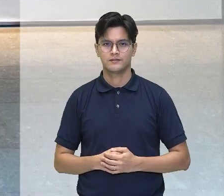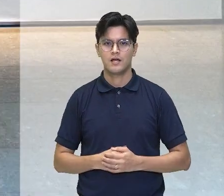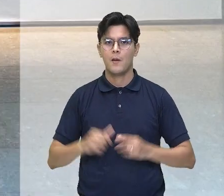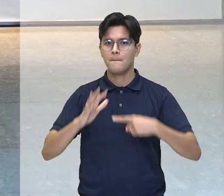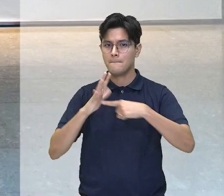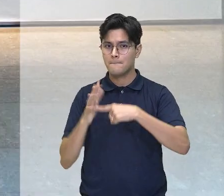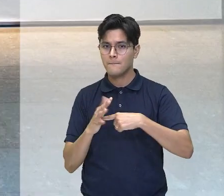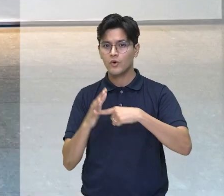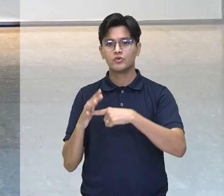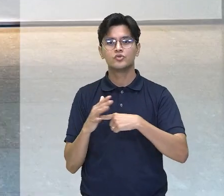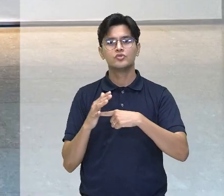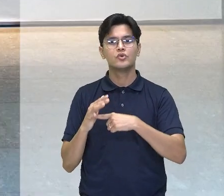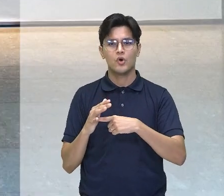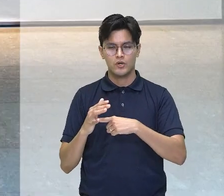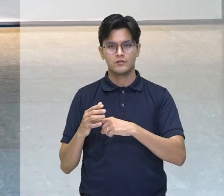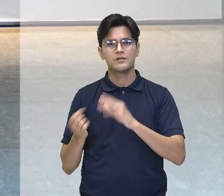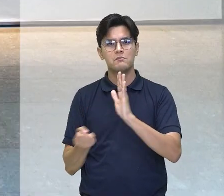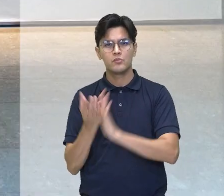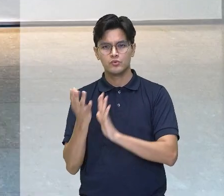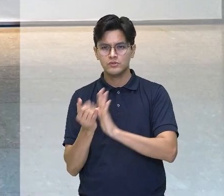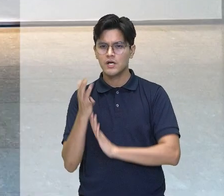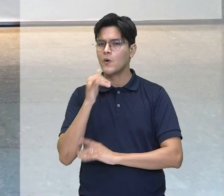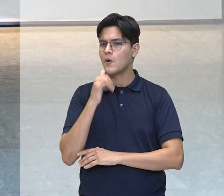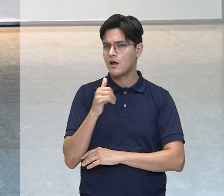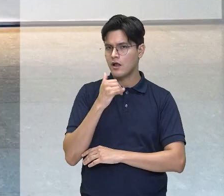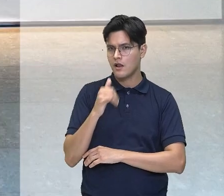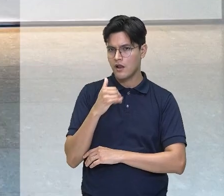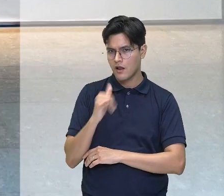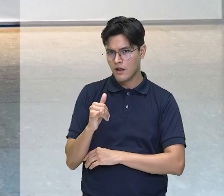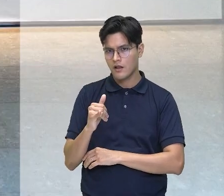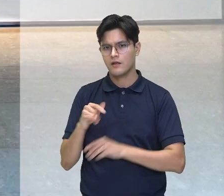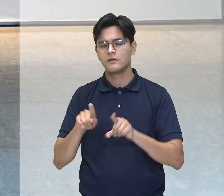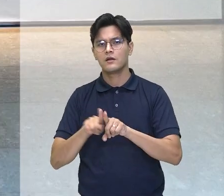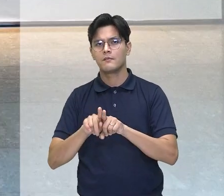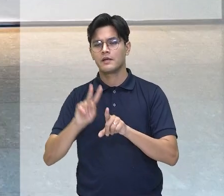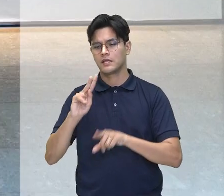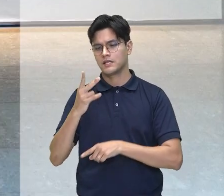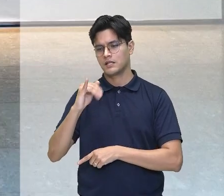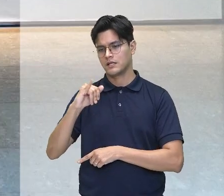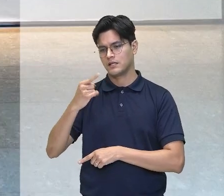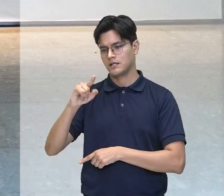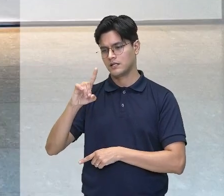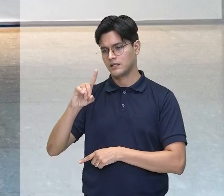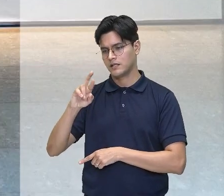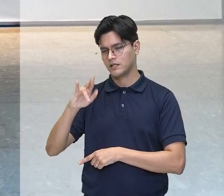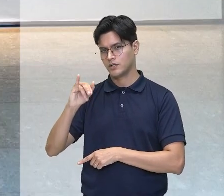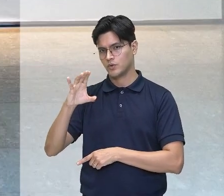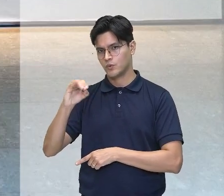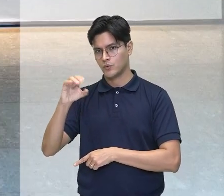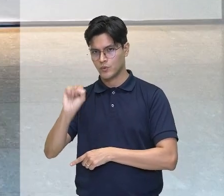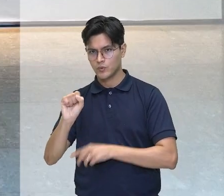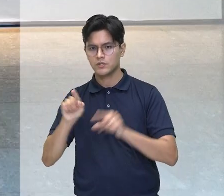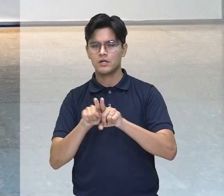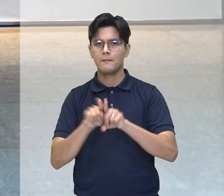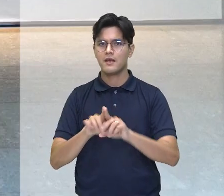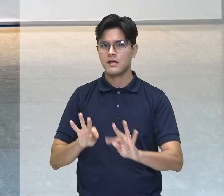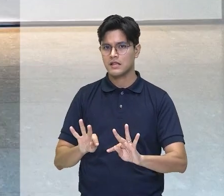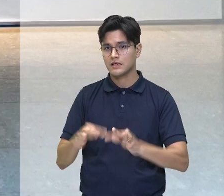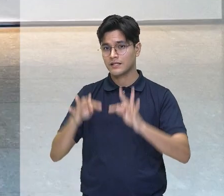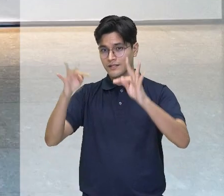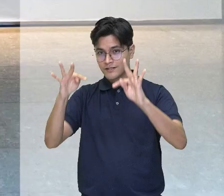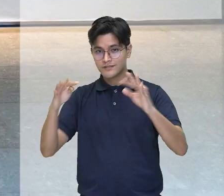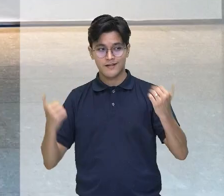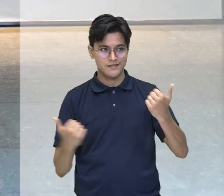motores, veículos elétricos, os híbridos também, né, e tecnologias que dão assistência